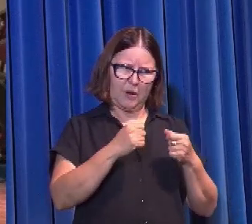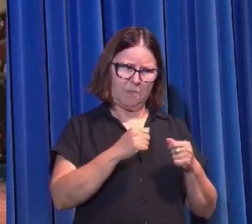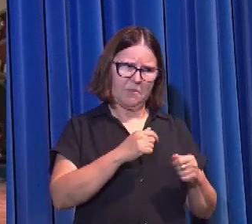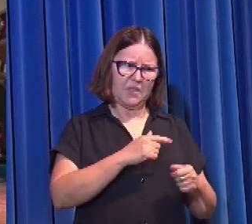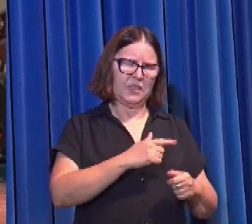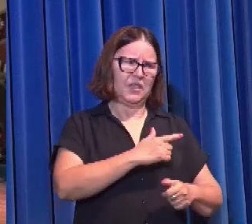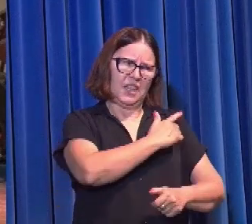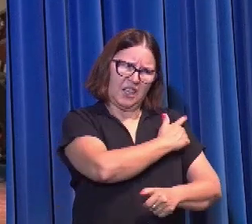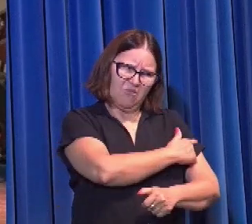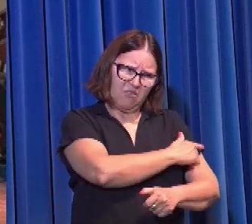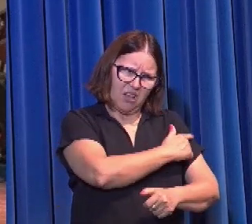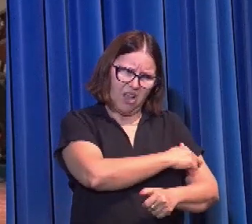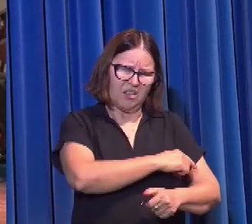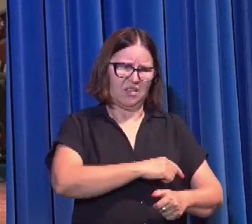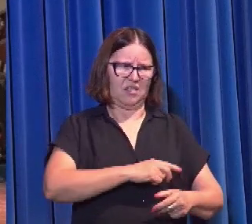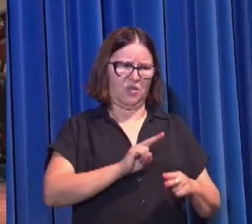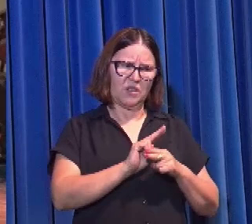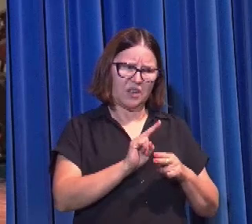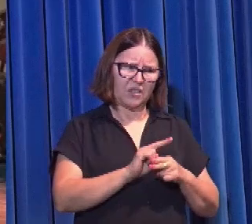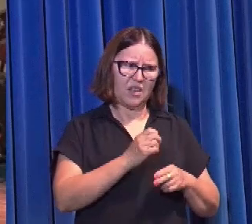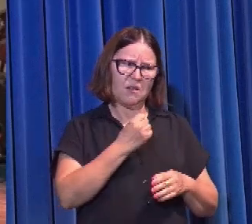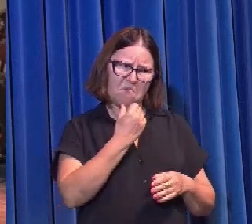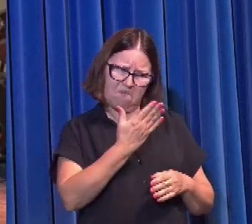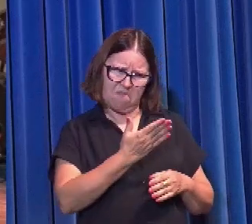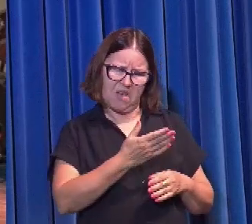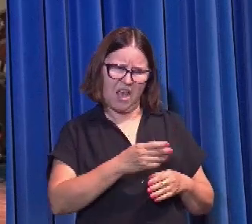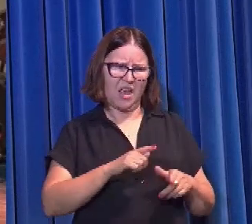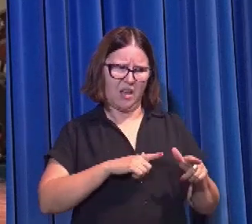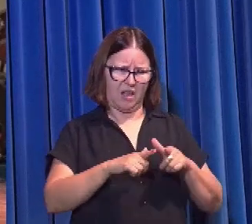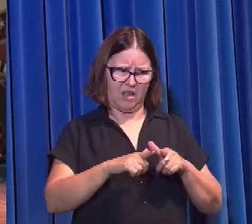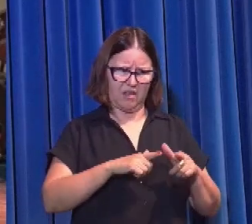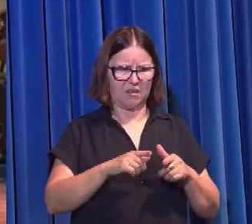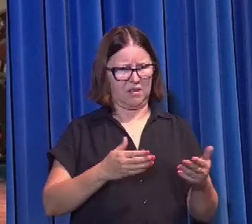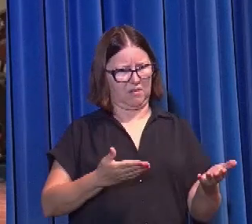Tem que ter a verdade em amor. Nós convivendo assim.